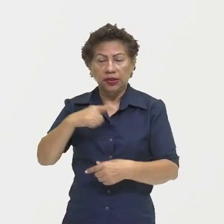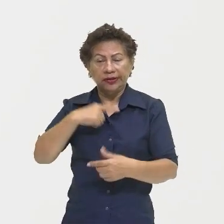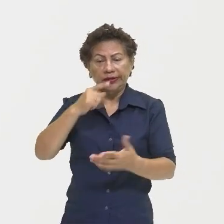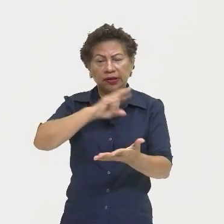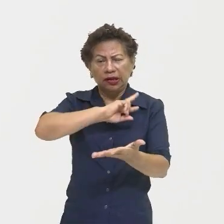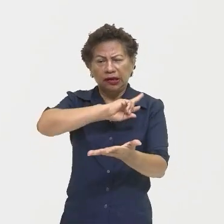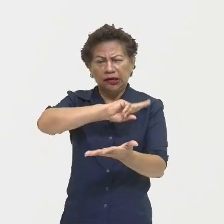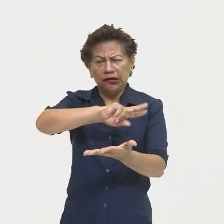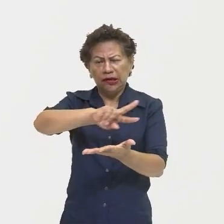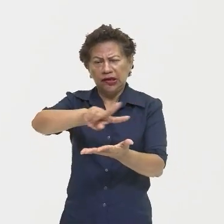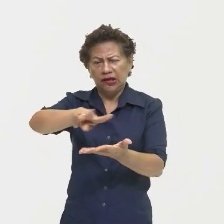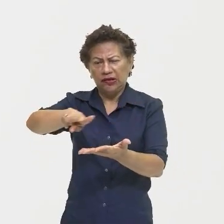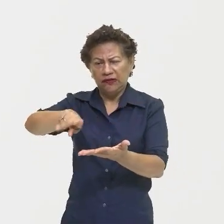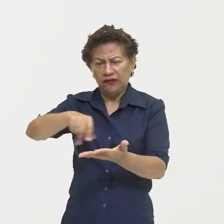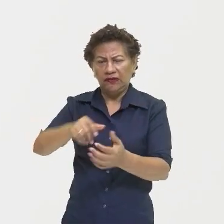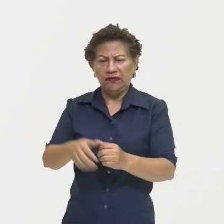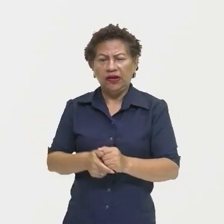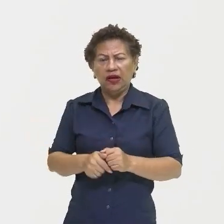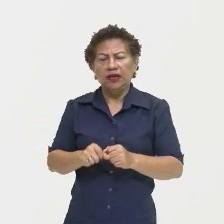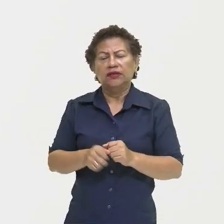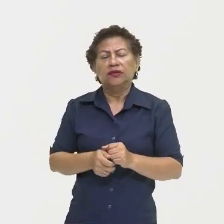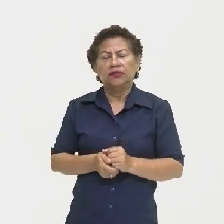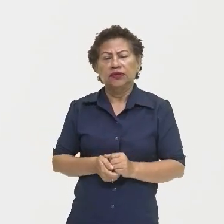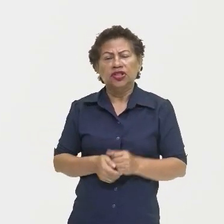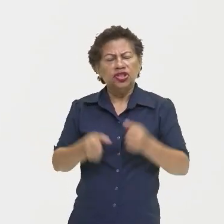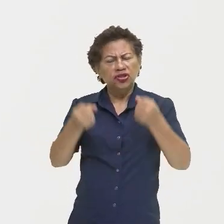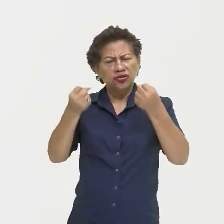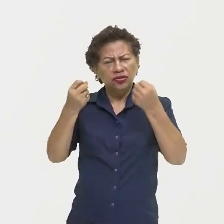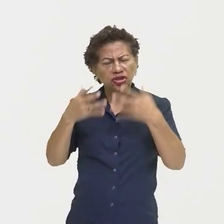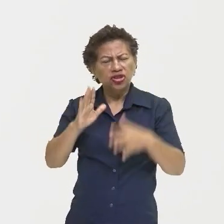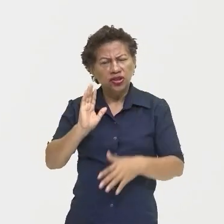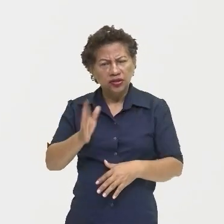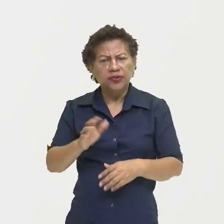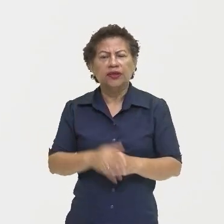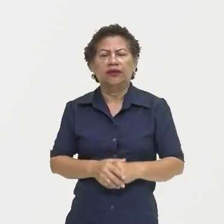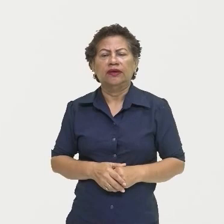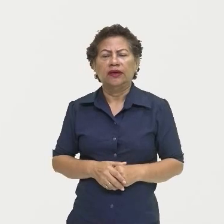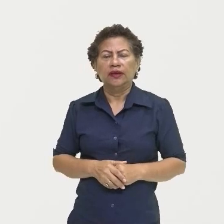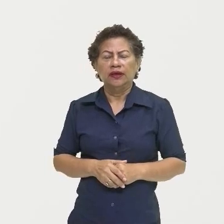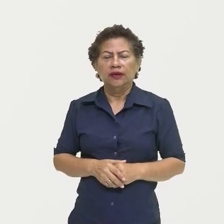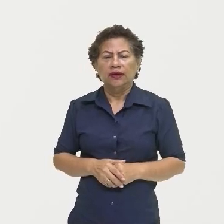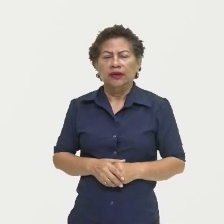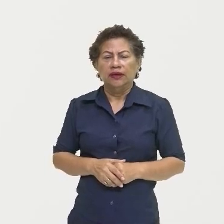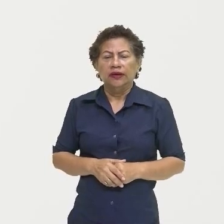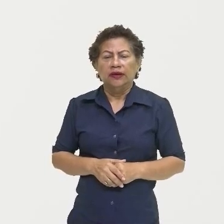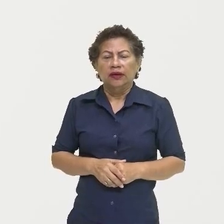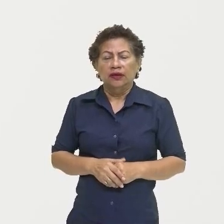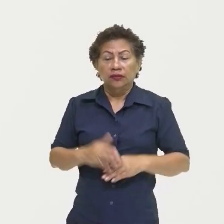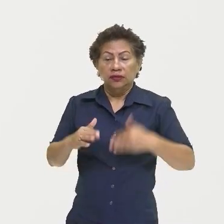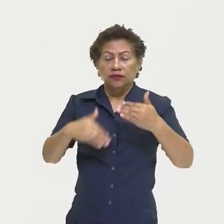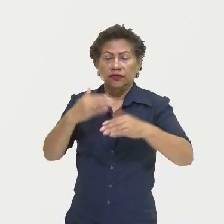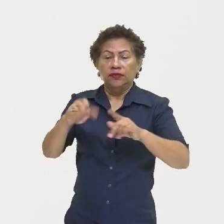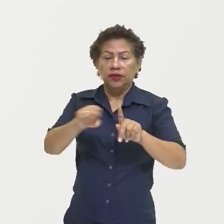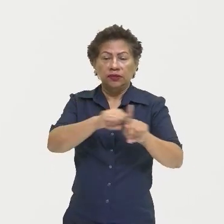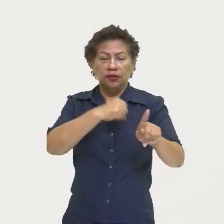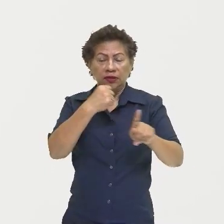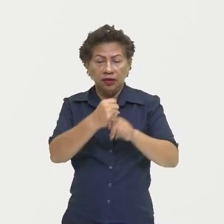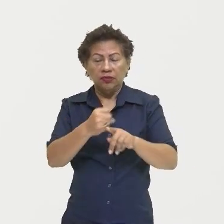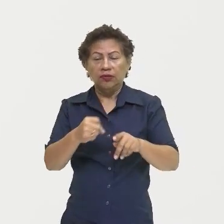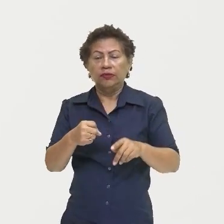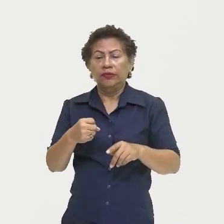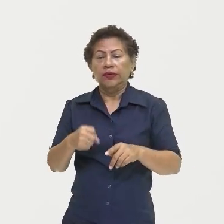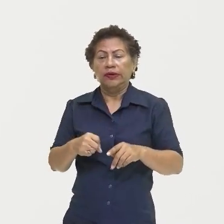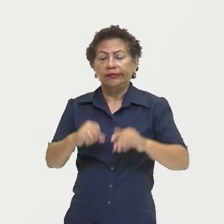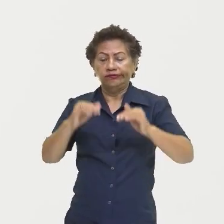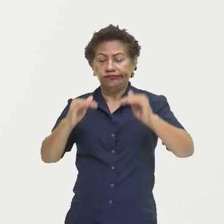várias dimensões, né? Nós já até falamos sobre a dimensão social lá no início, né? Sobre a questão das desigualdades